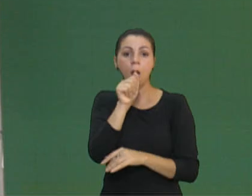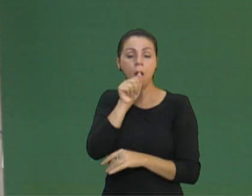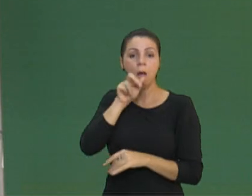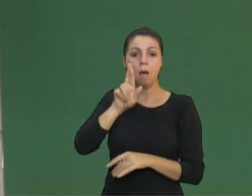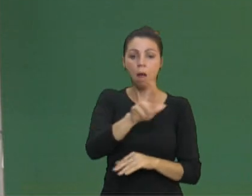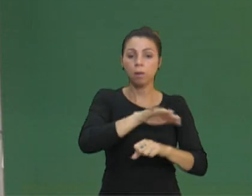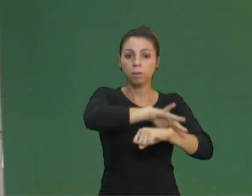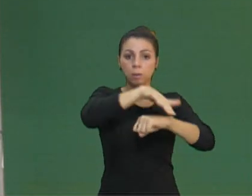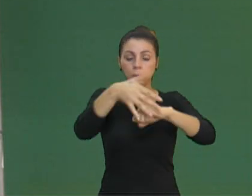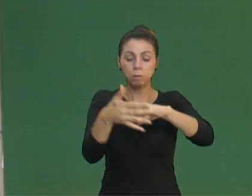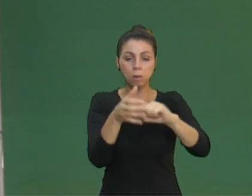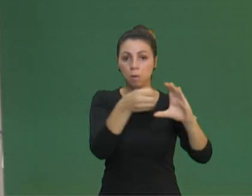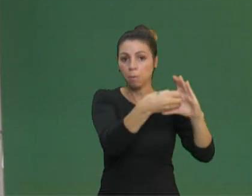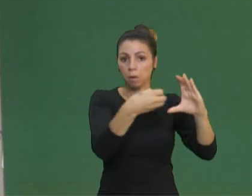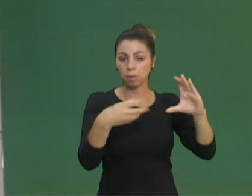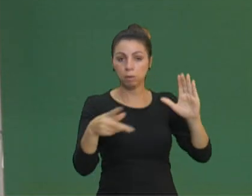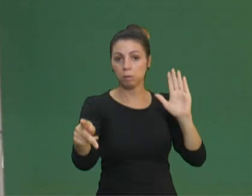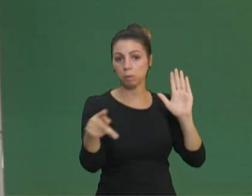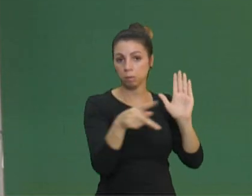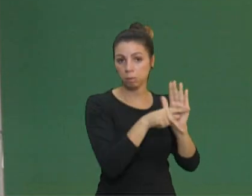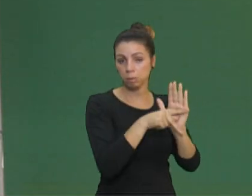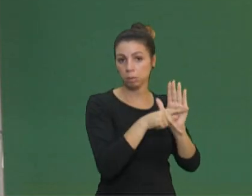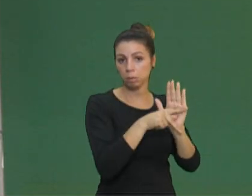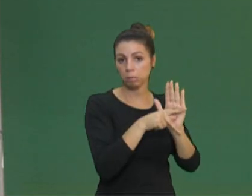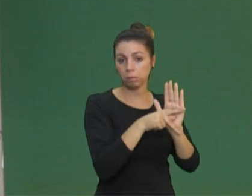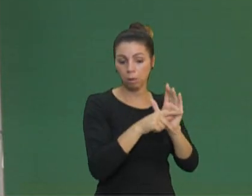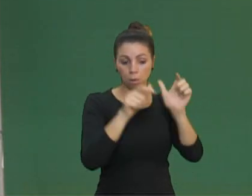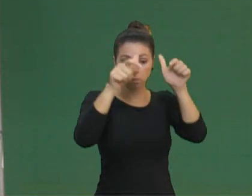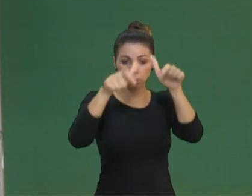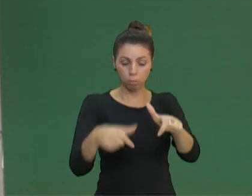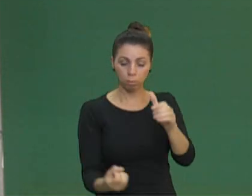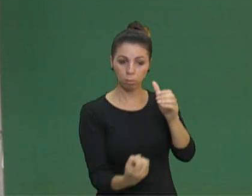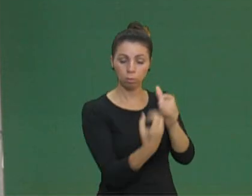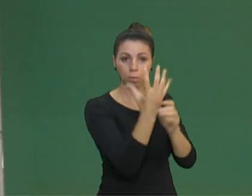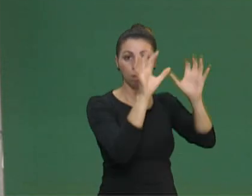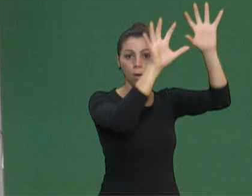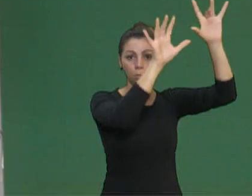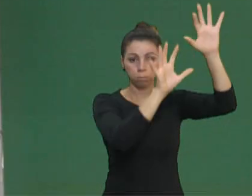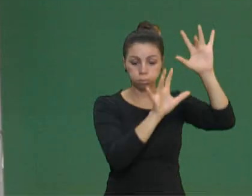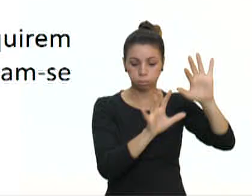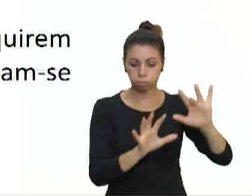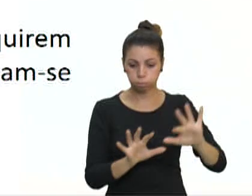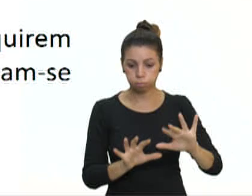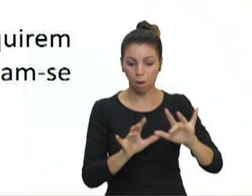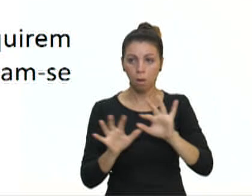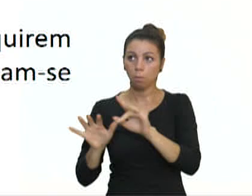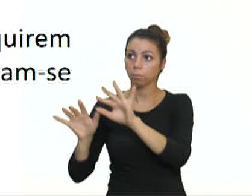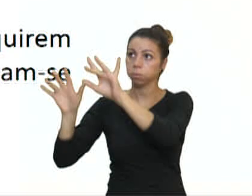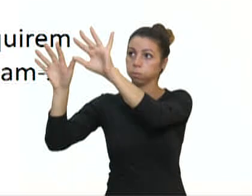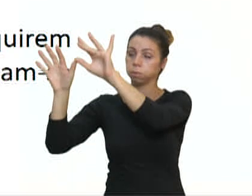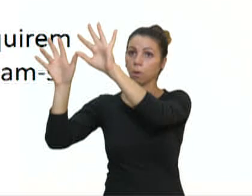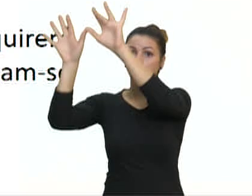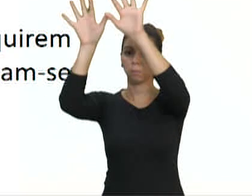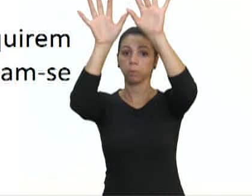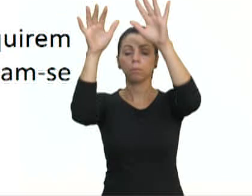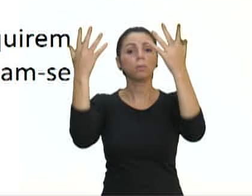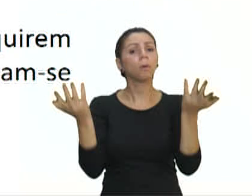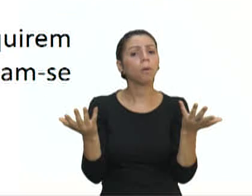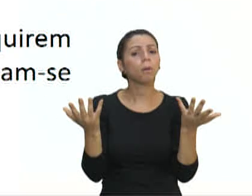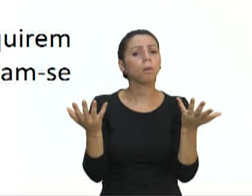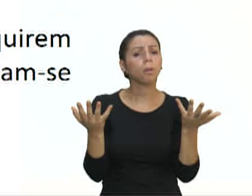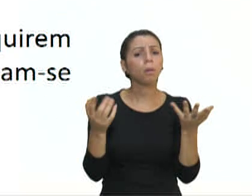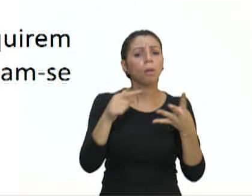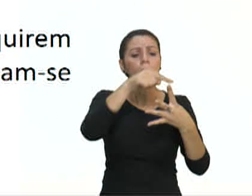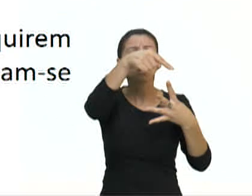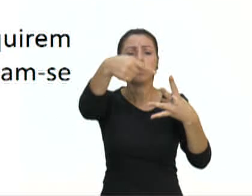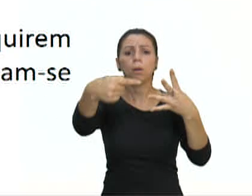que adquirem características do local em que se originam e deslocam-se pela atmosfera. E aí, qual